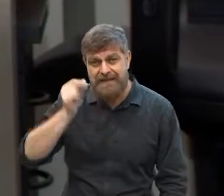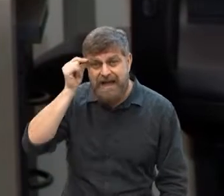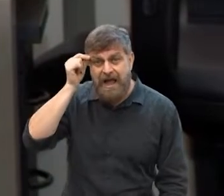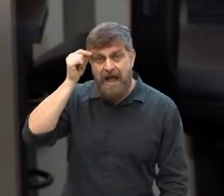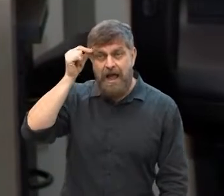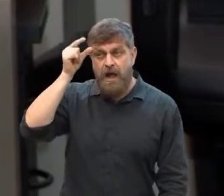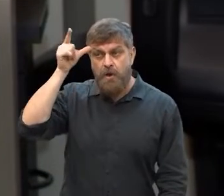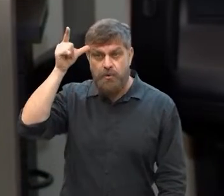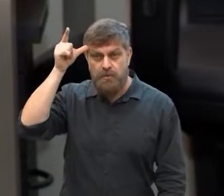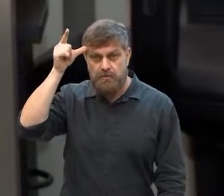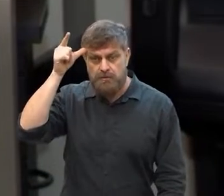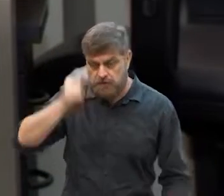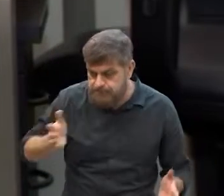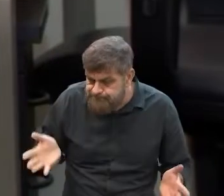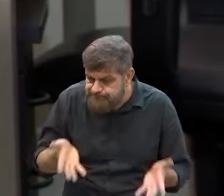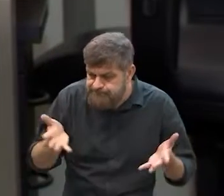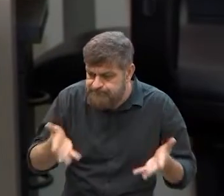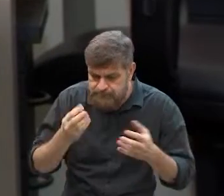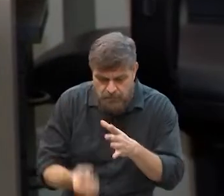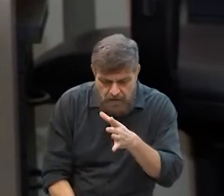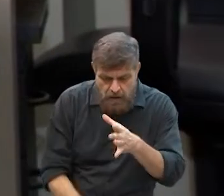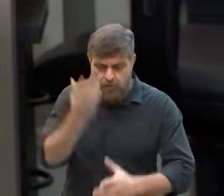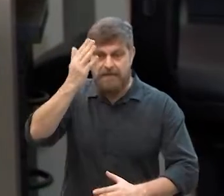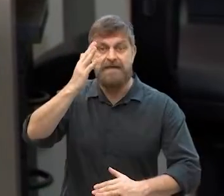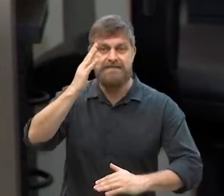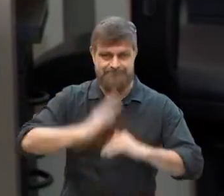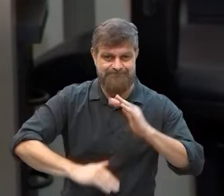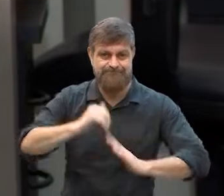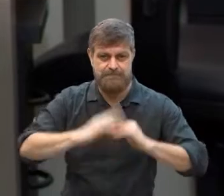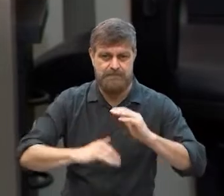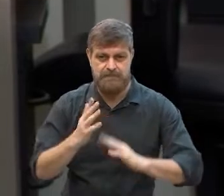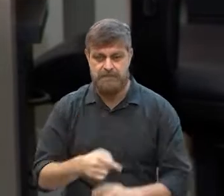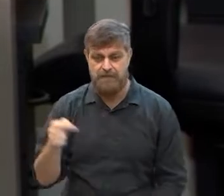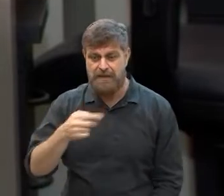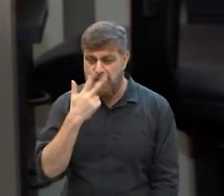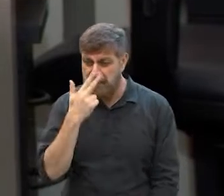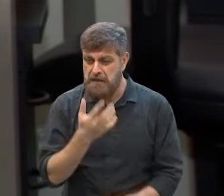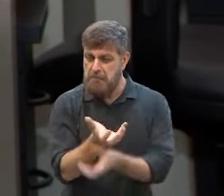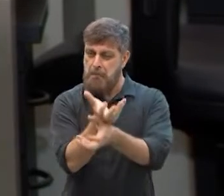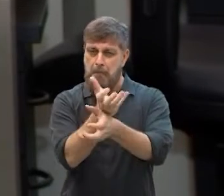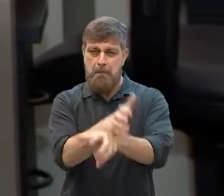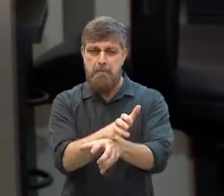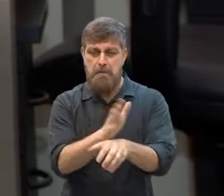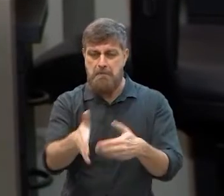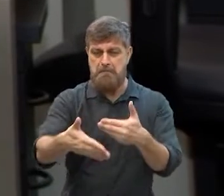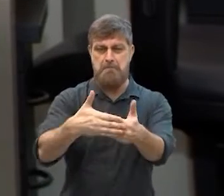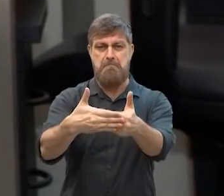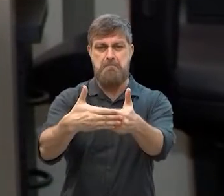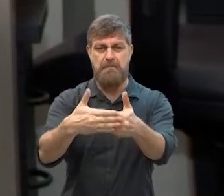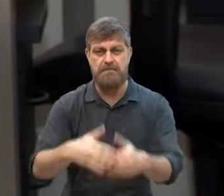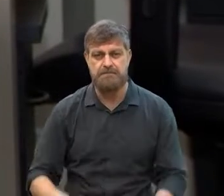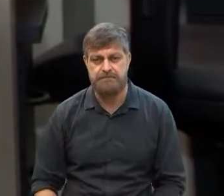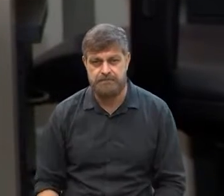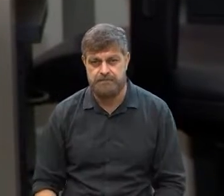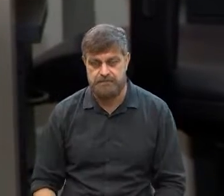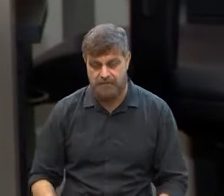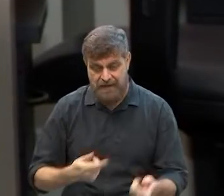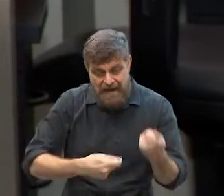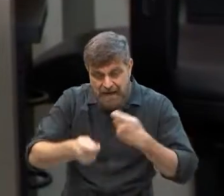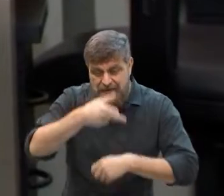cultura se realiza, né? E ele está abandonado, fechado. E a atual